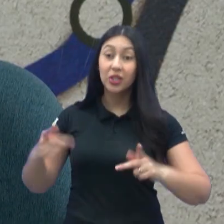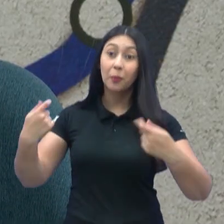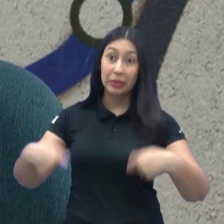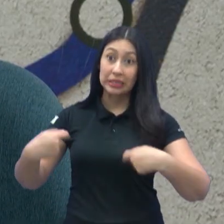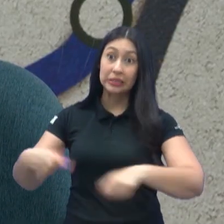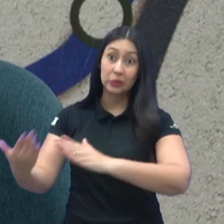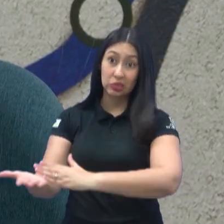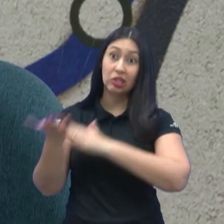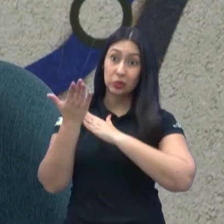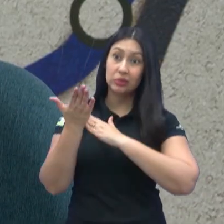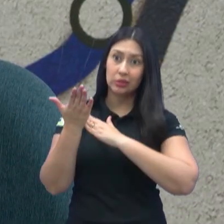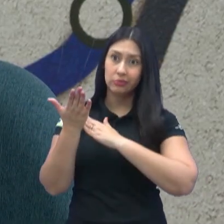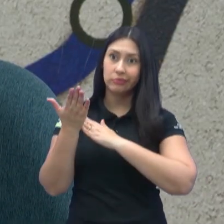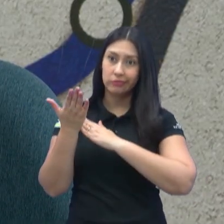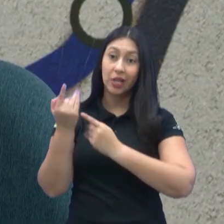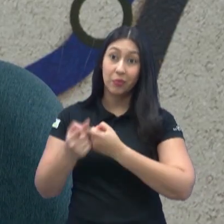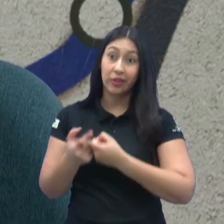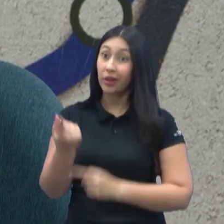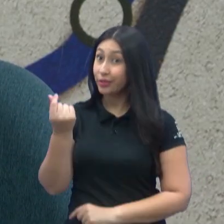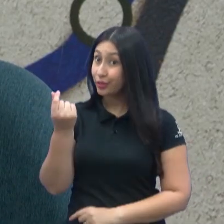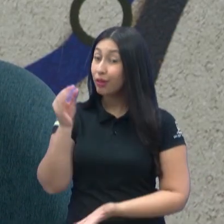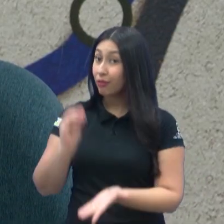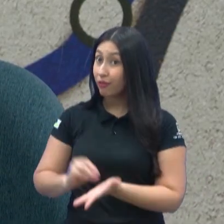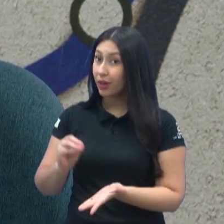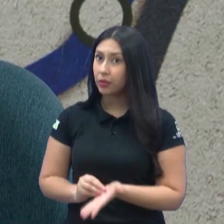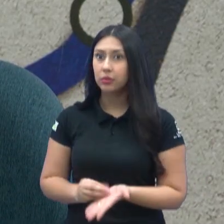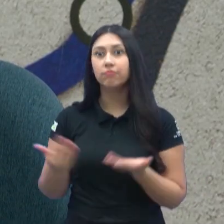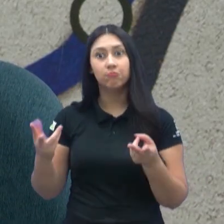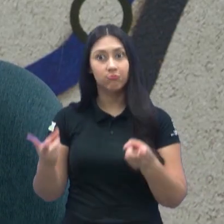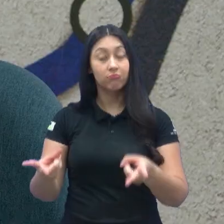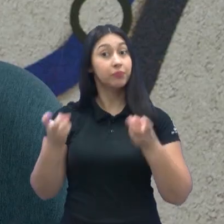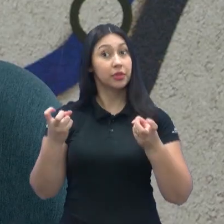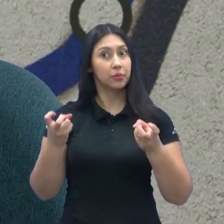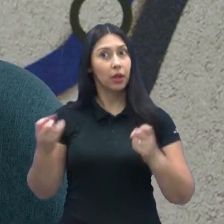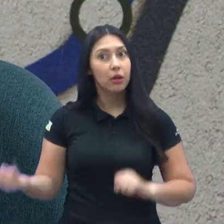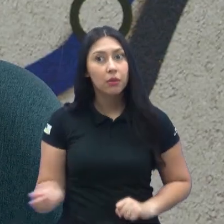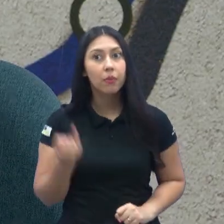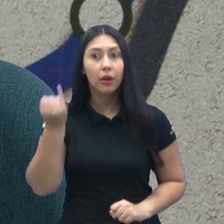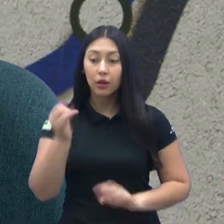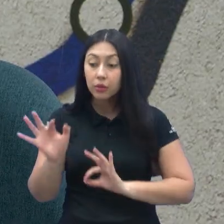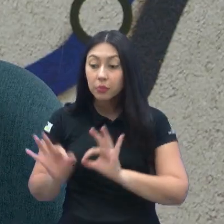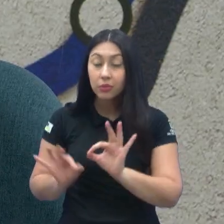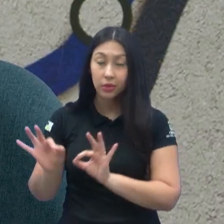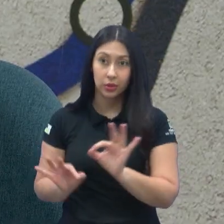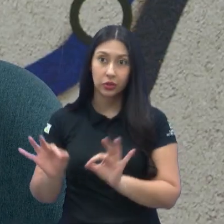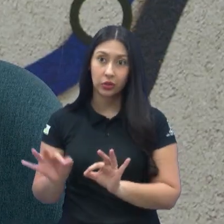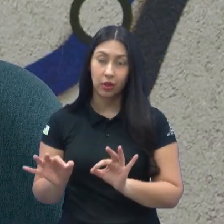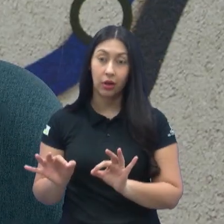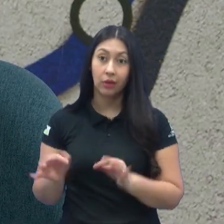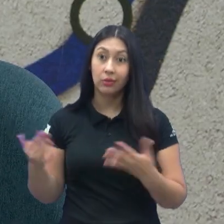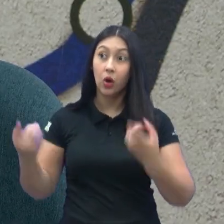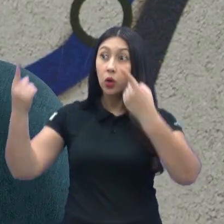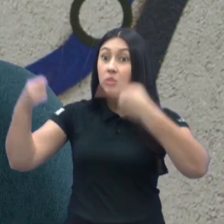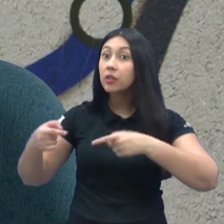de terceiros. Olha só a importância que a gente tem para o nosso futuro. Então, o desafio